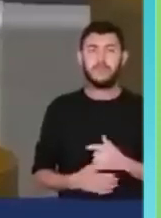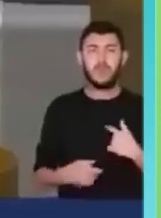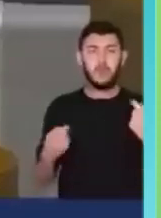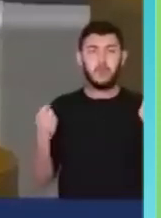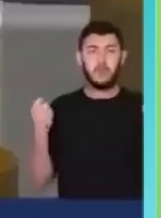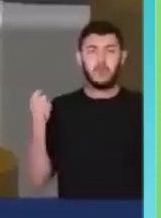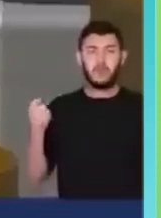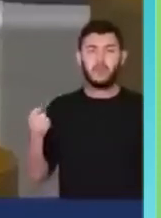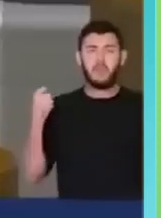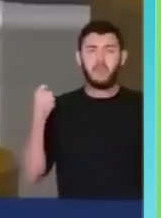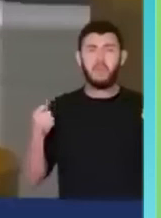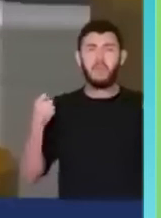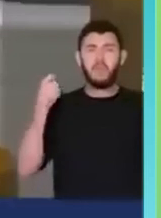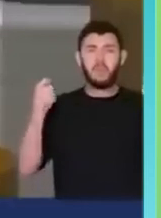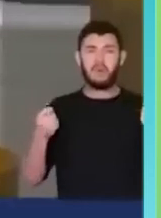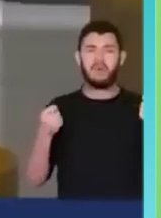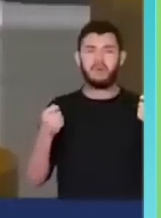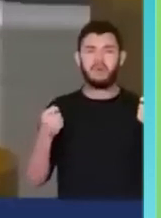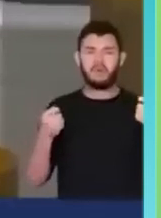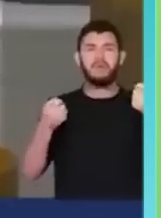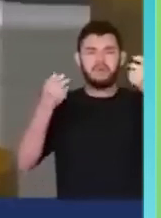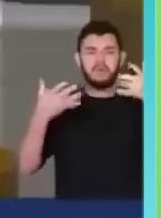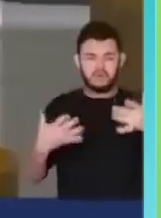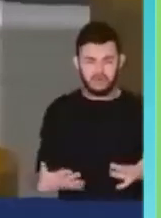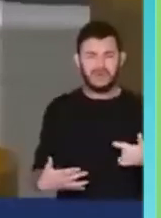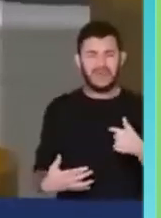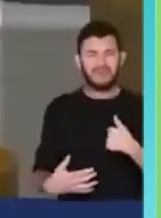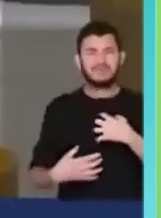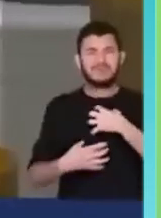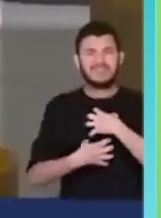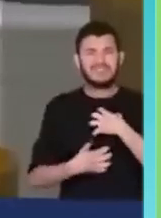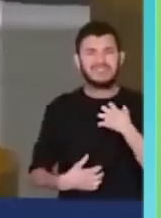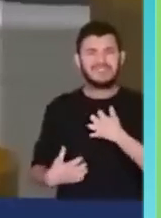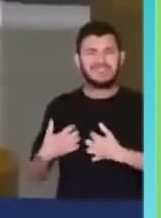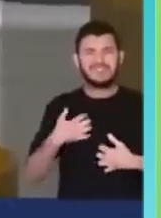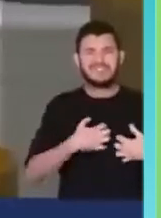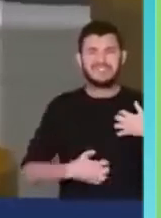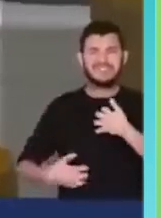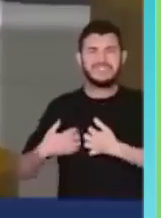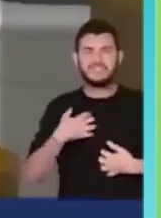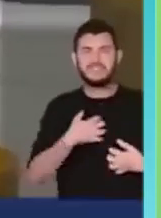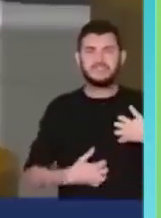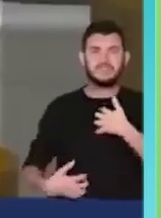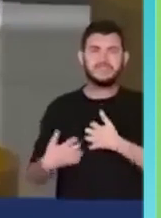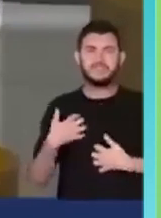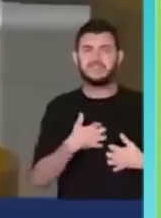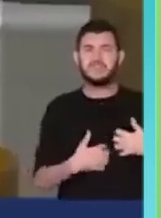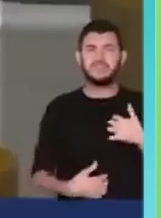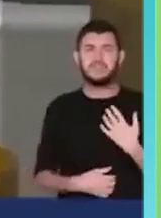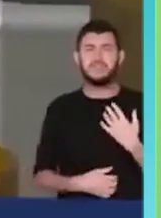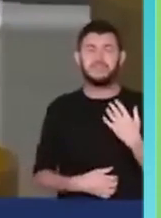e deixar aqui reafirma a minha indignação contra o que estão tentando fazer